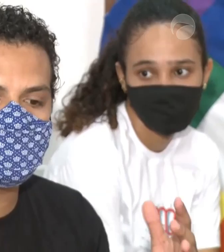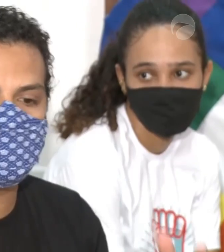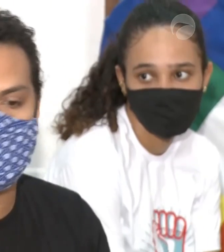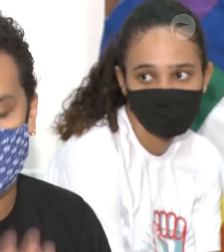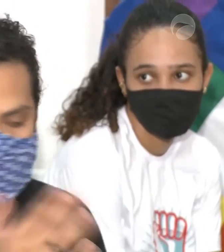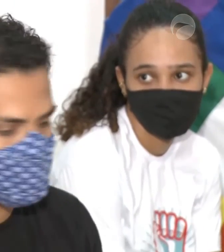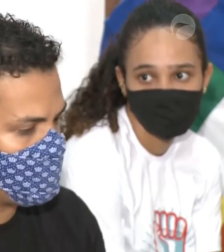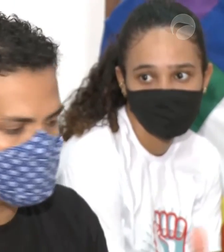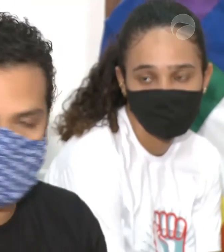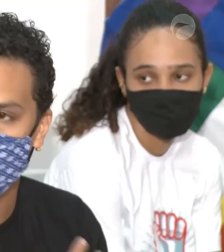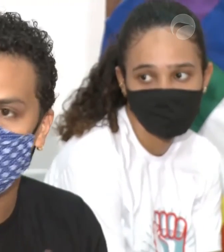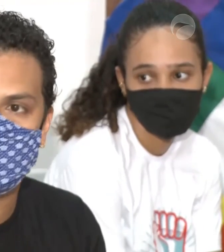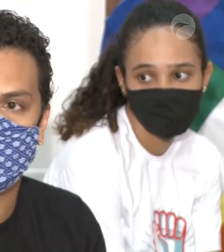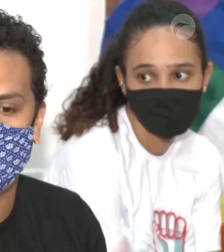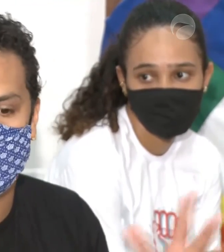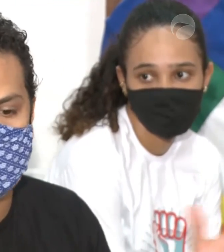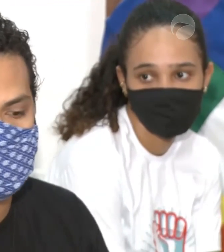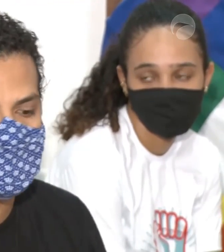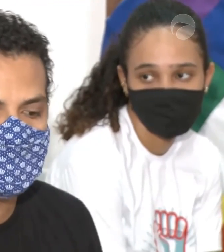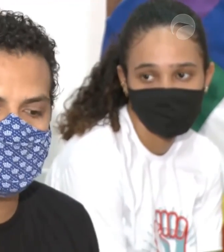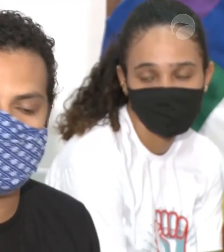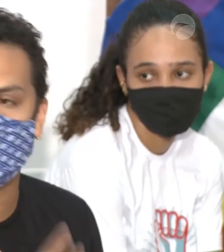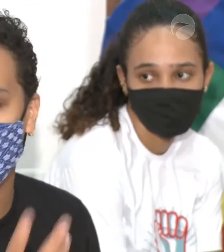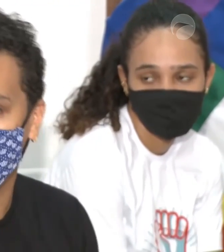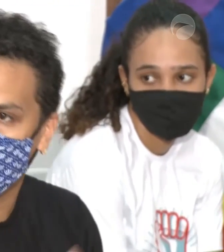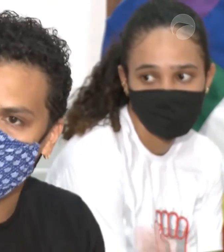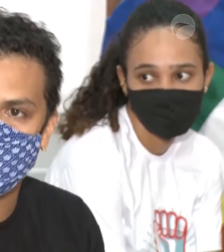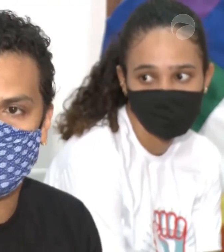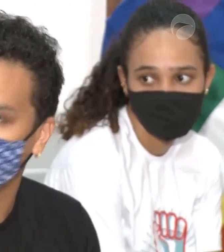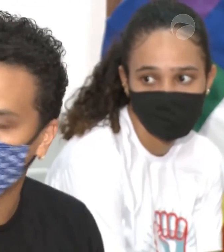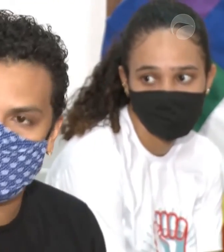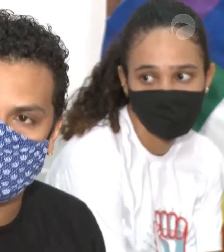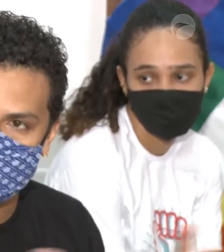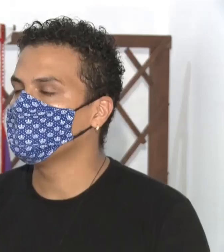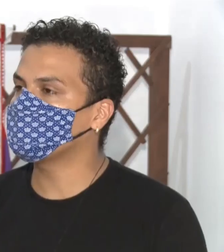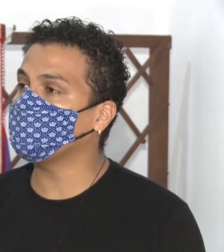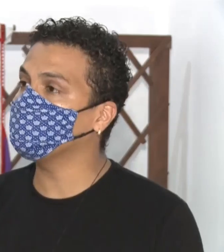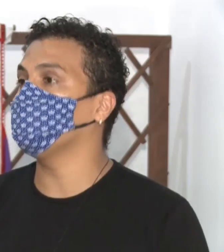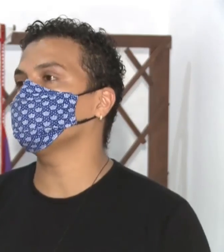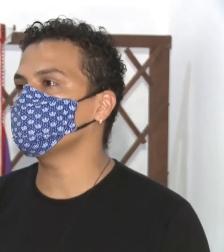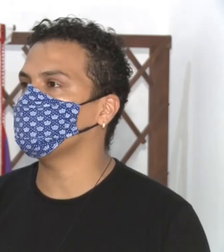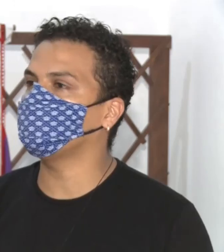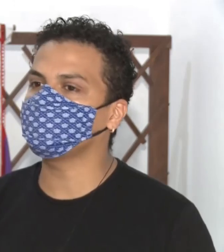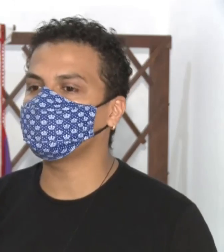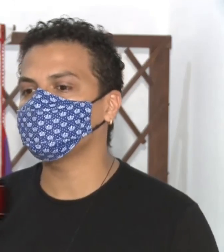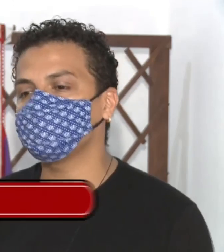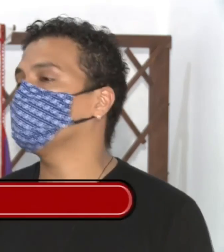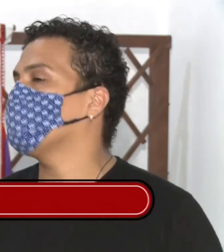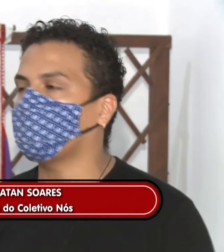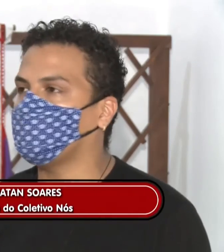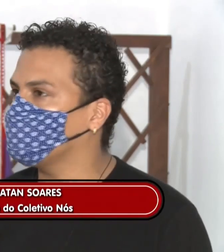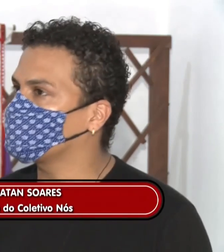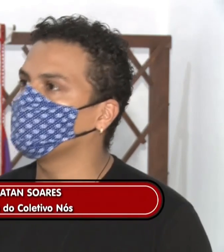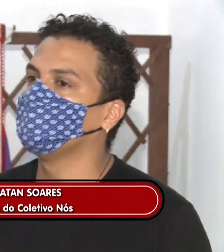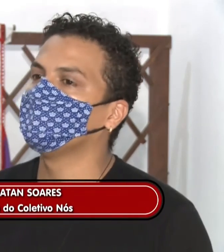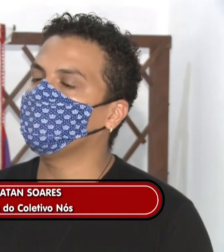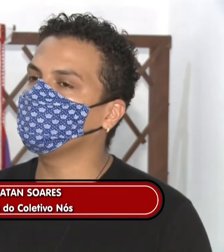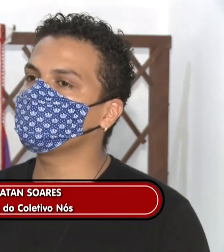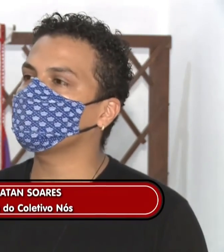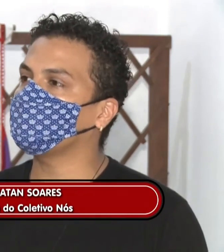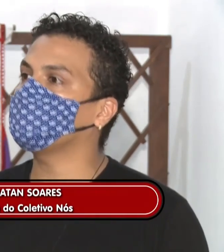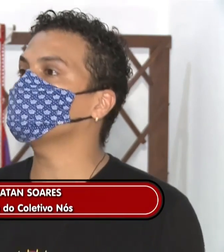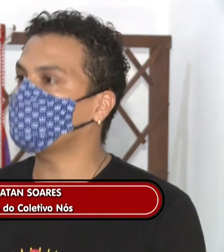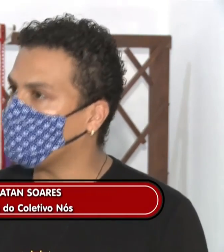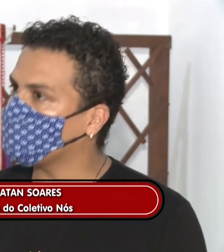e decidiram indicar o Jonathan para representar a imagem do grupo. Ser nós é você ser democrático,